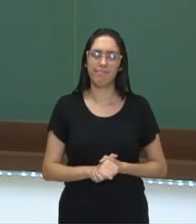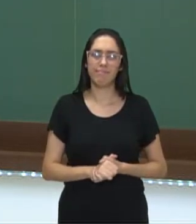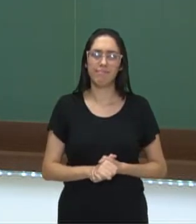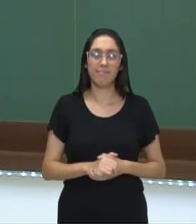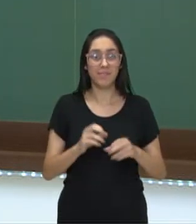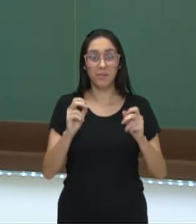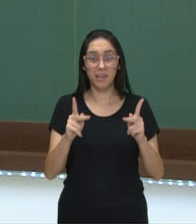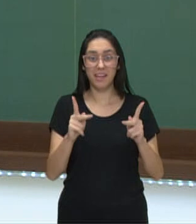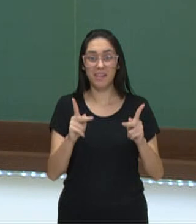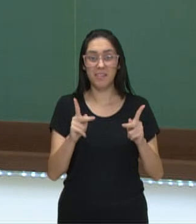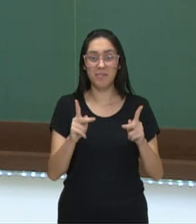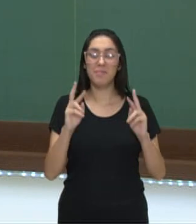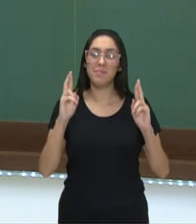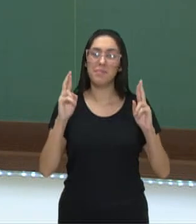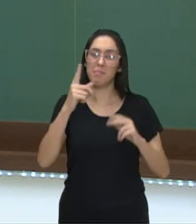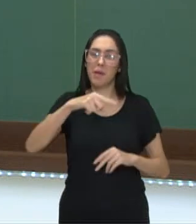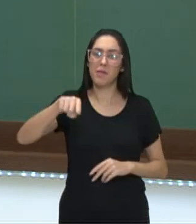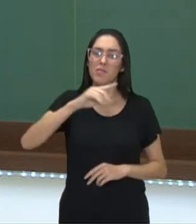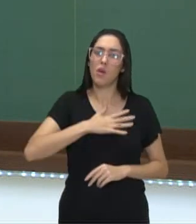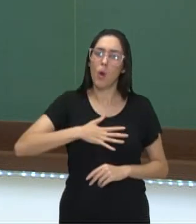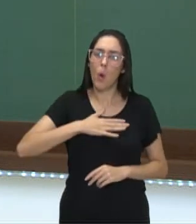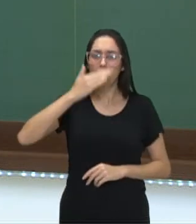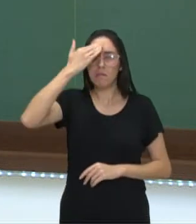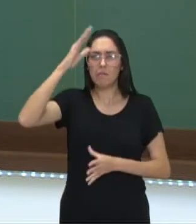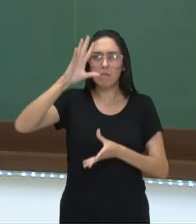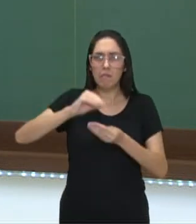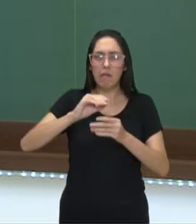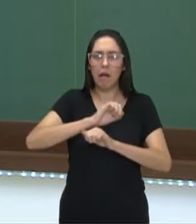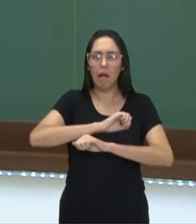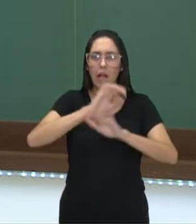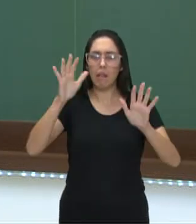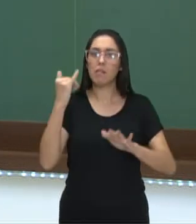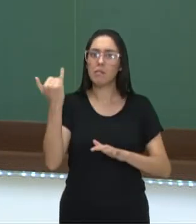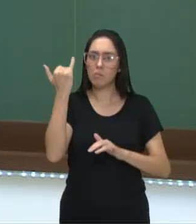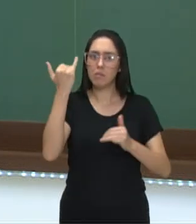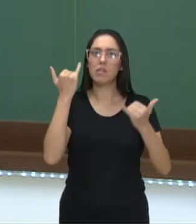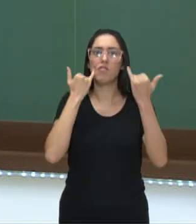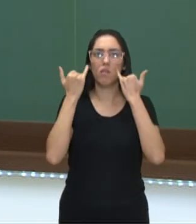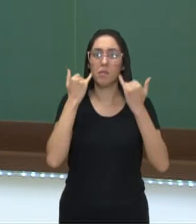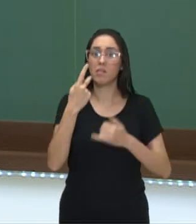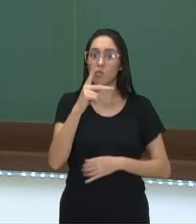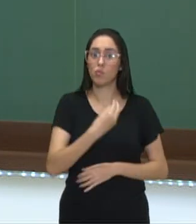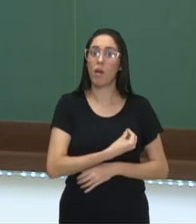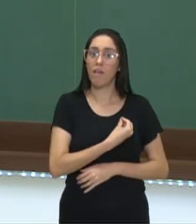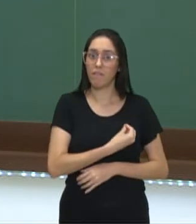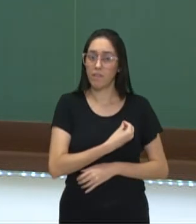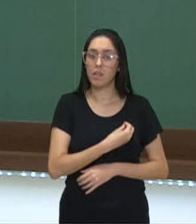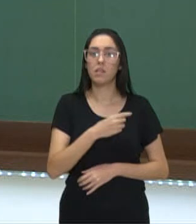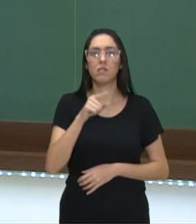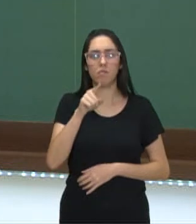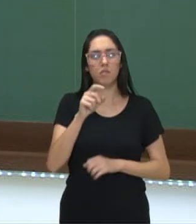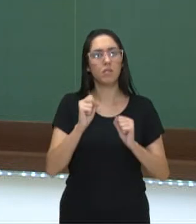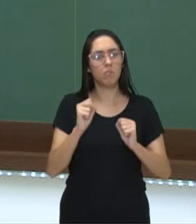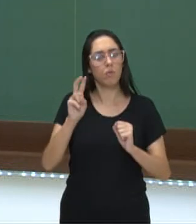derivados, ok? Espero que vocês tenham entendido, espero que seja uma boa informação para a sua vida e que você possa